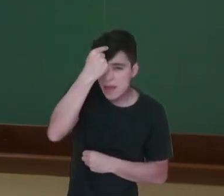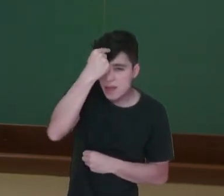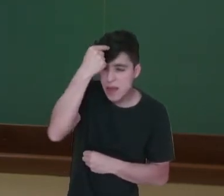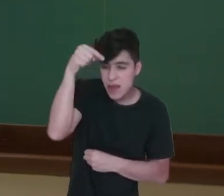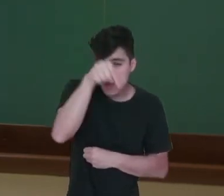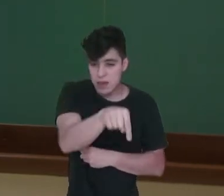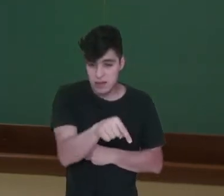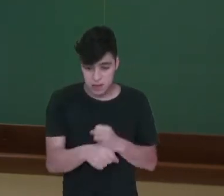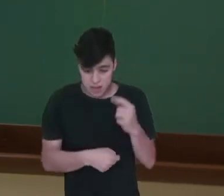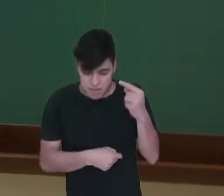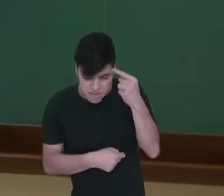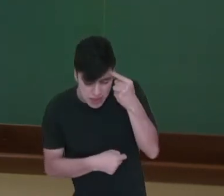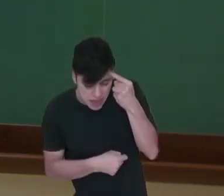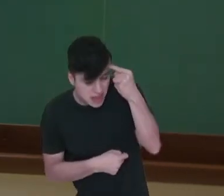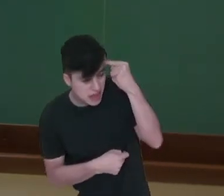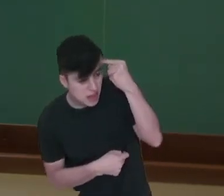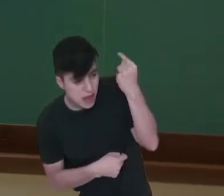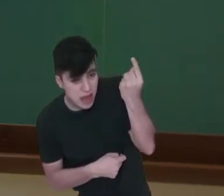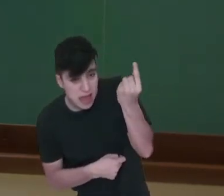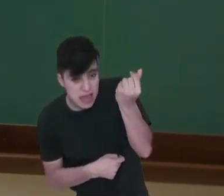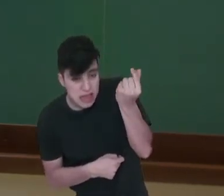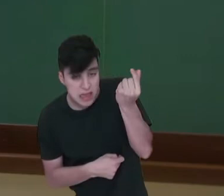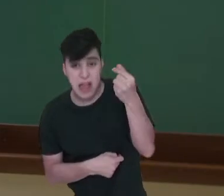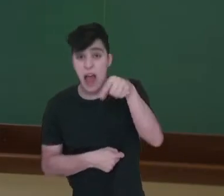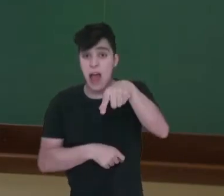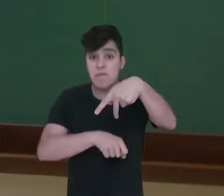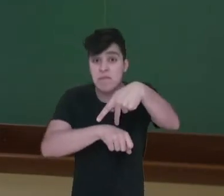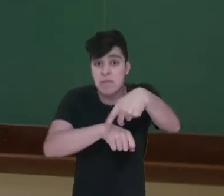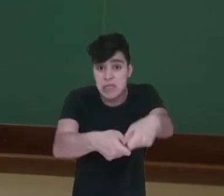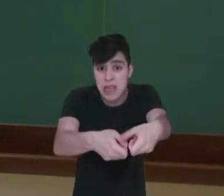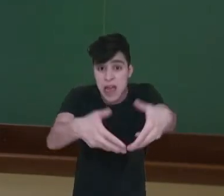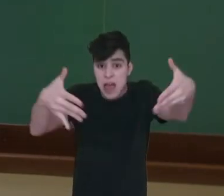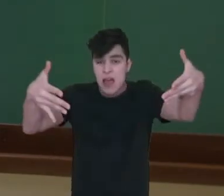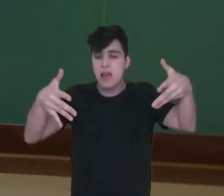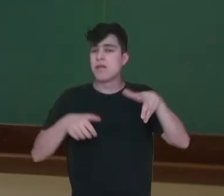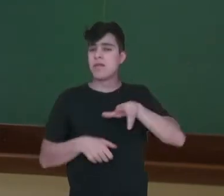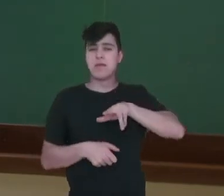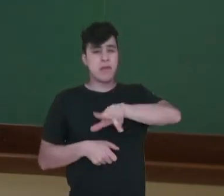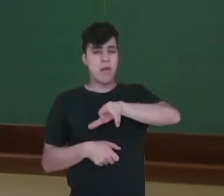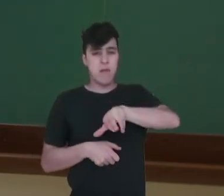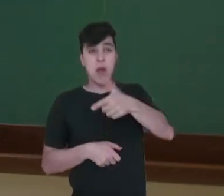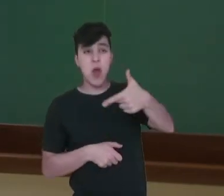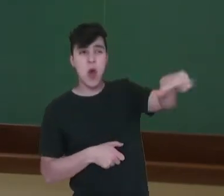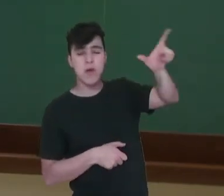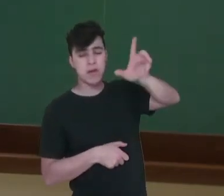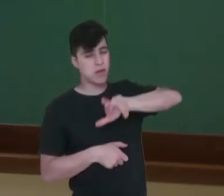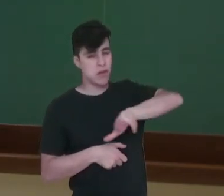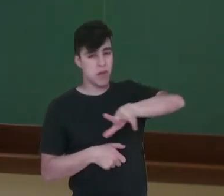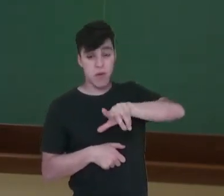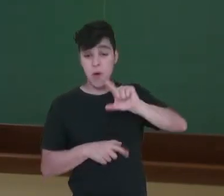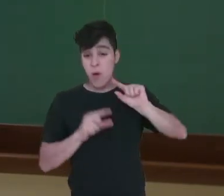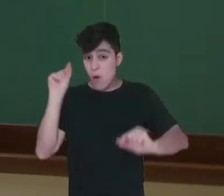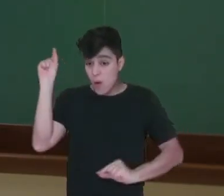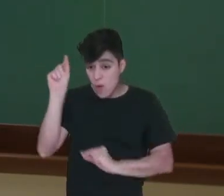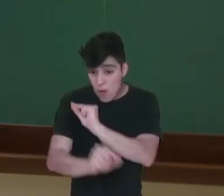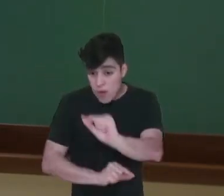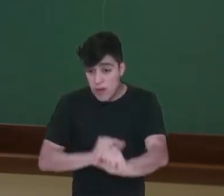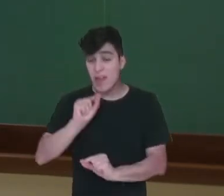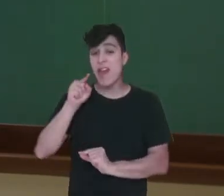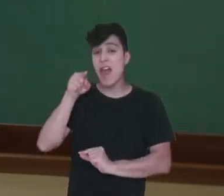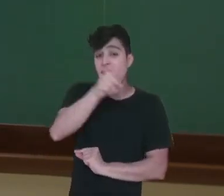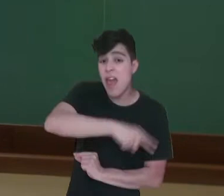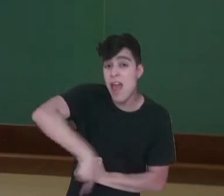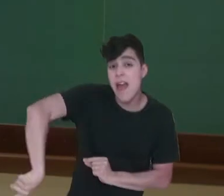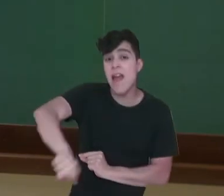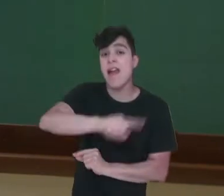primeira riqueza não eram as pedras preciosas, não eram outras características, mas a própria vegetação